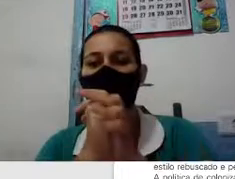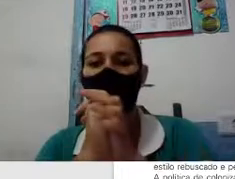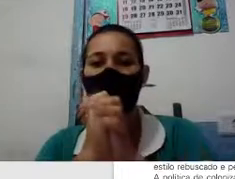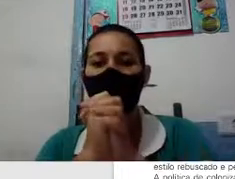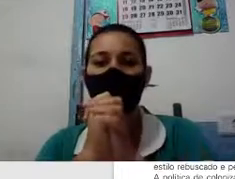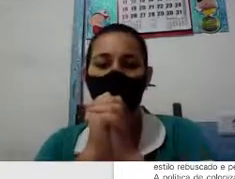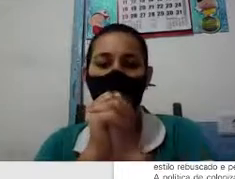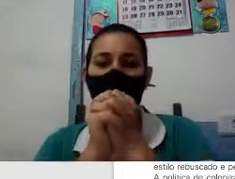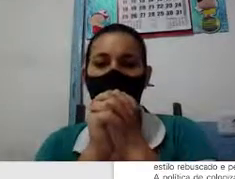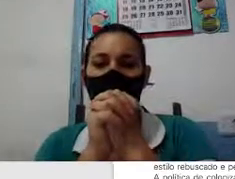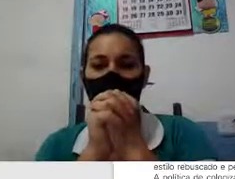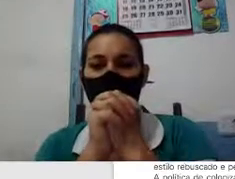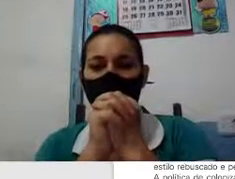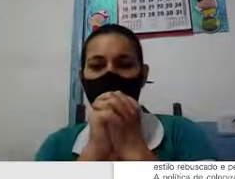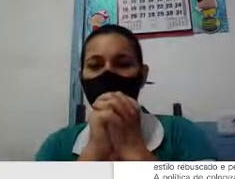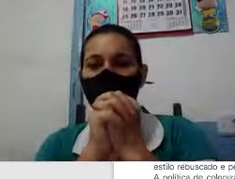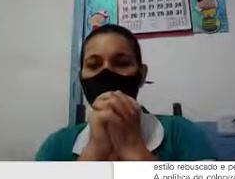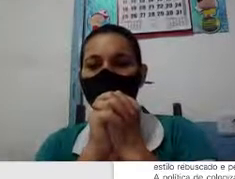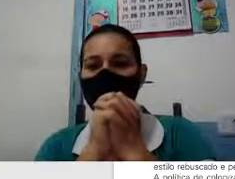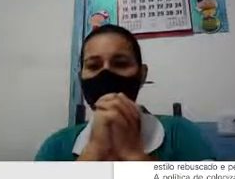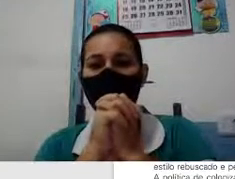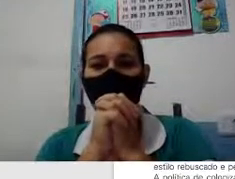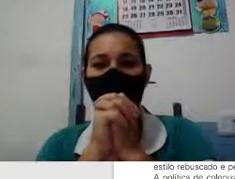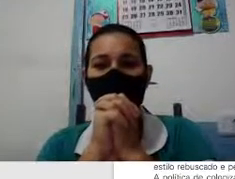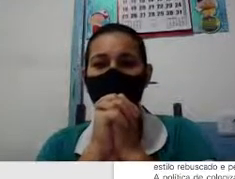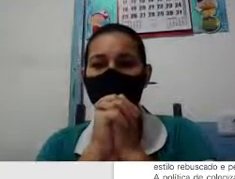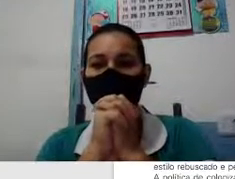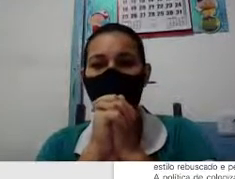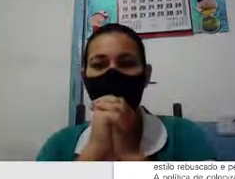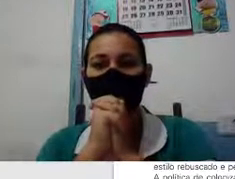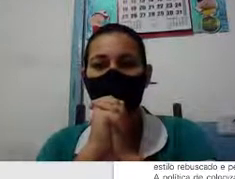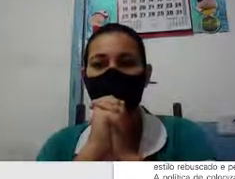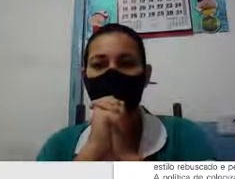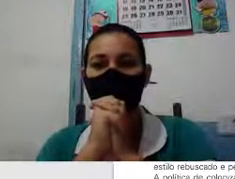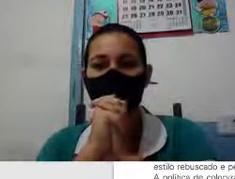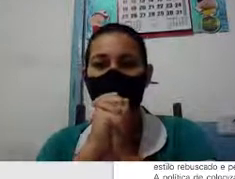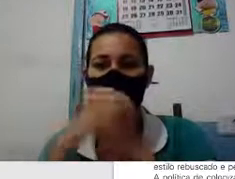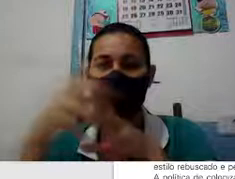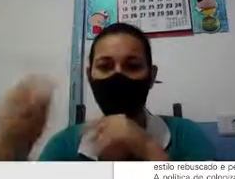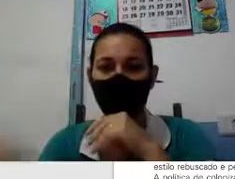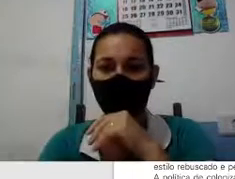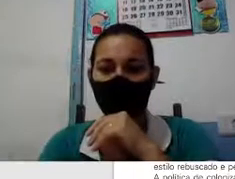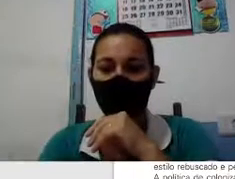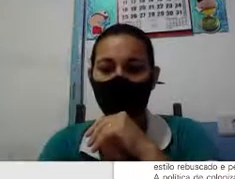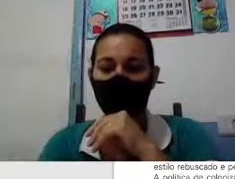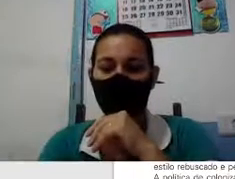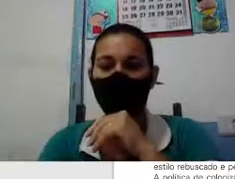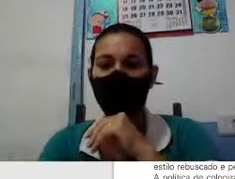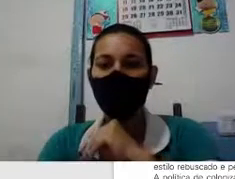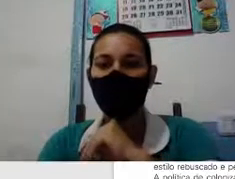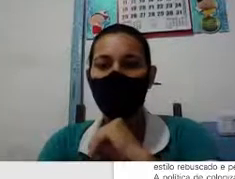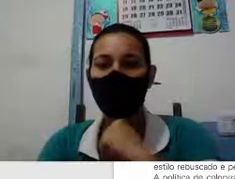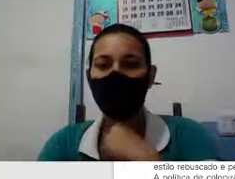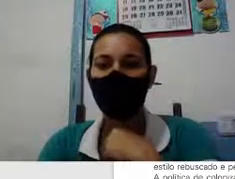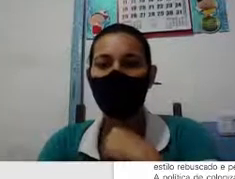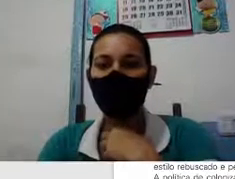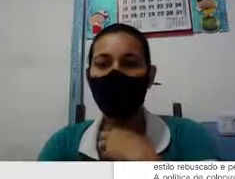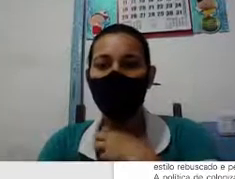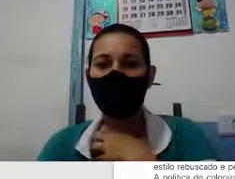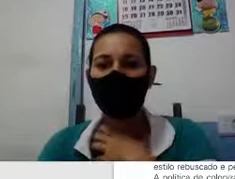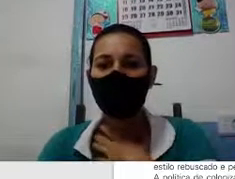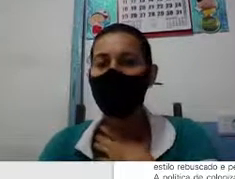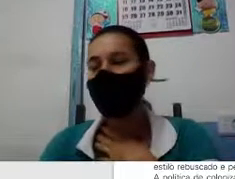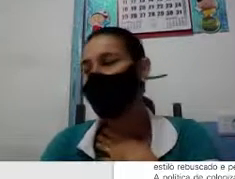reconhecida pelo Papa em 1540 e passa a dominar quase todo inteiramente o ensino. Exerceu um papel, então,